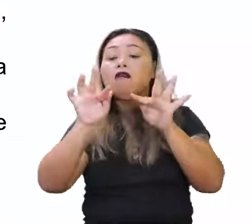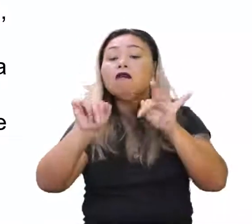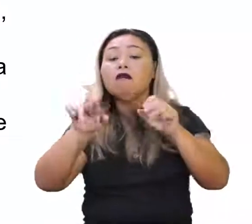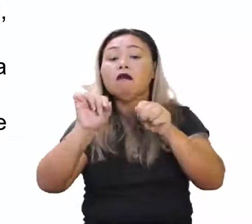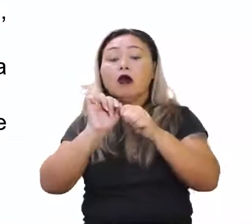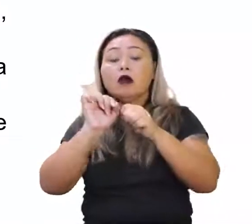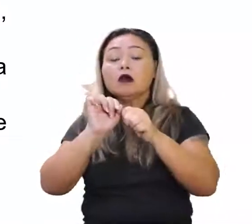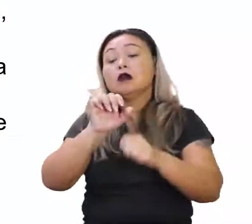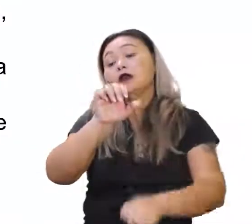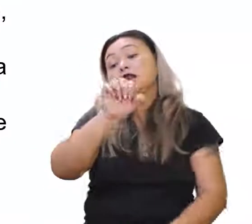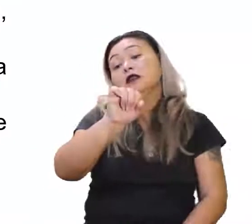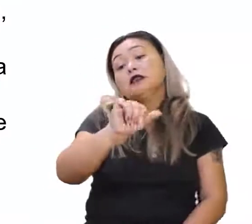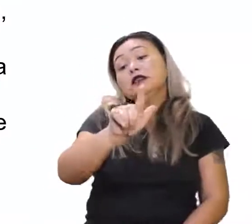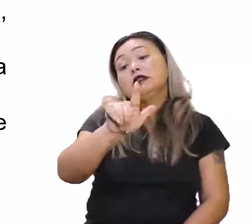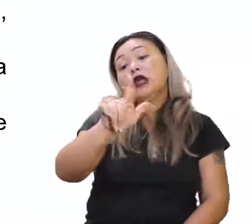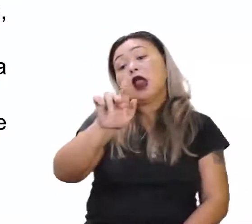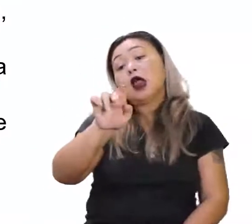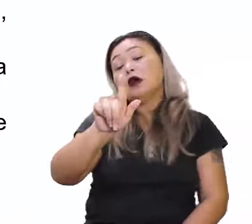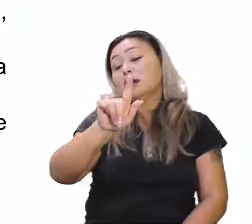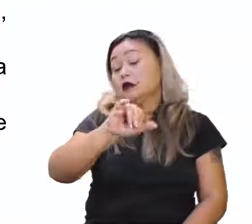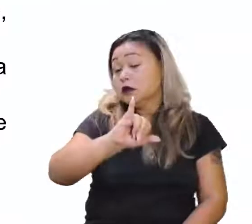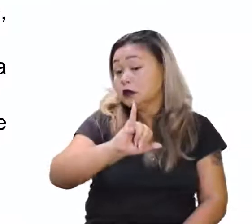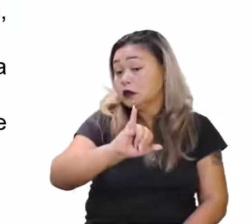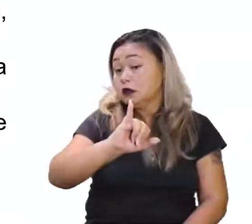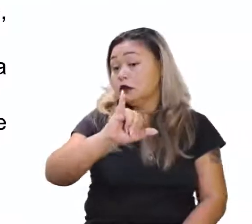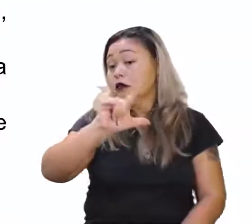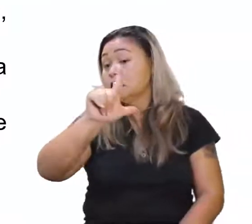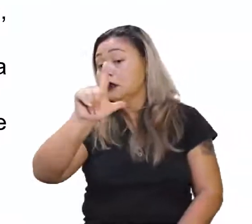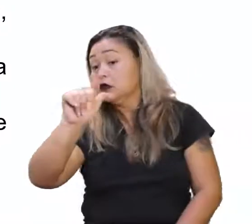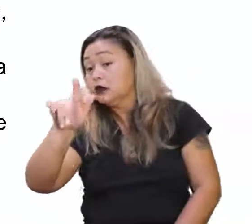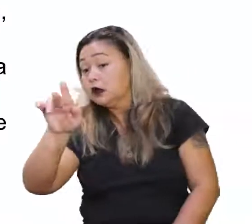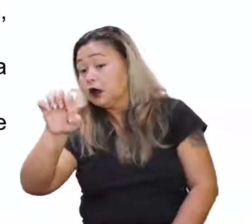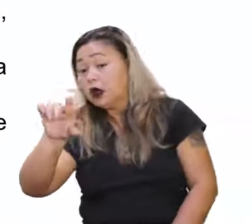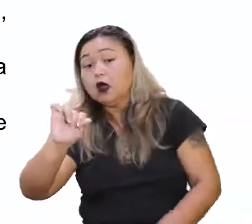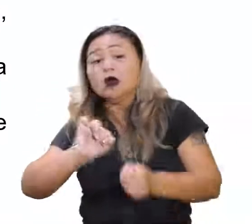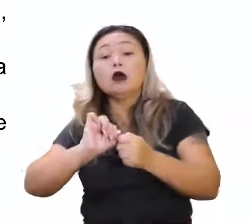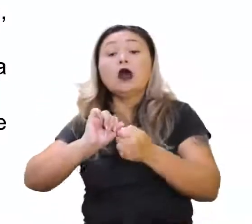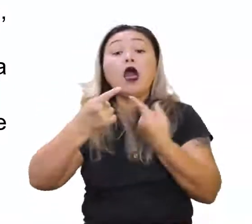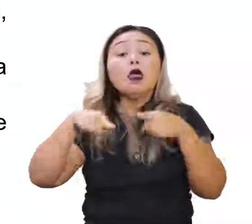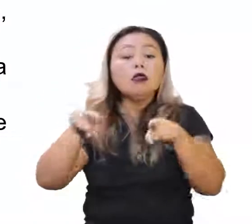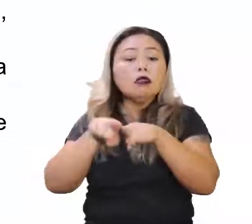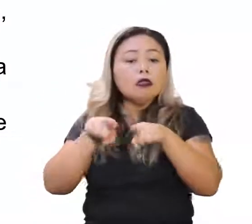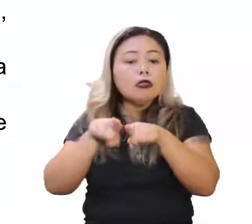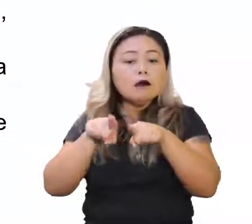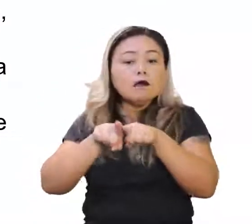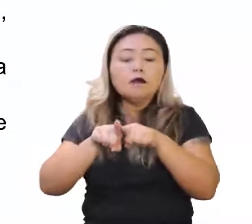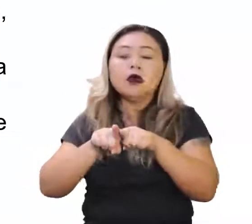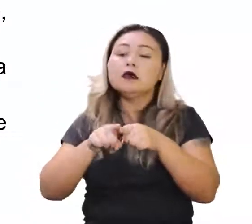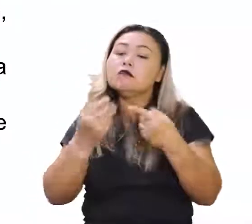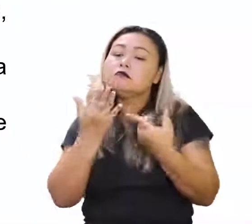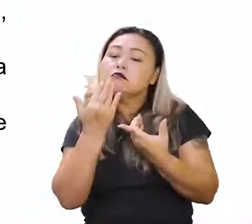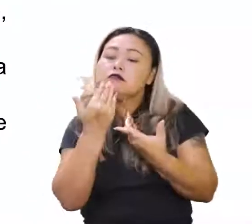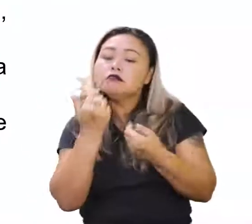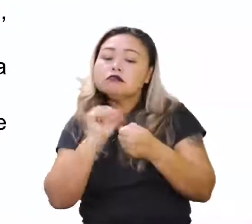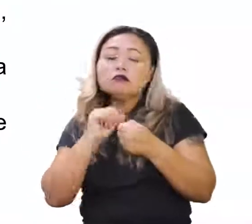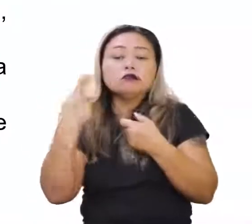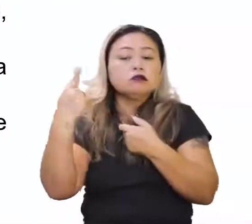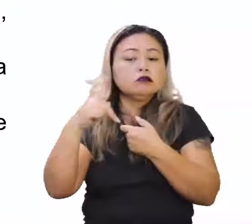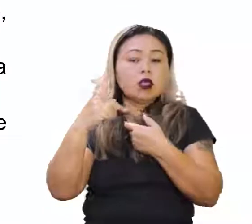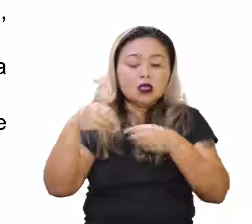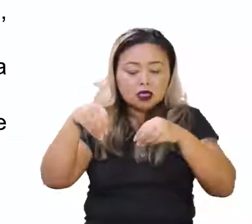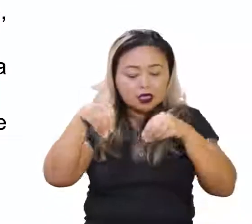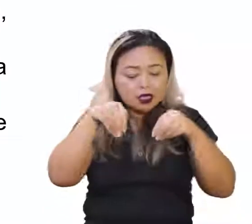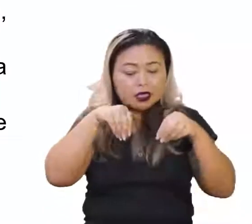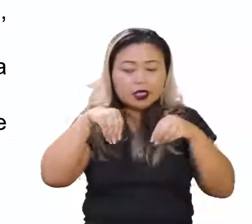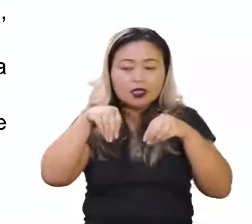Fenos, silagem, que mantém uma boa qualidade, incluindo na dieta base deles, grãos e farelos.